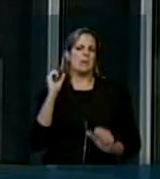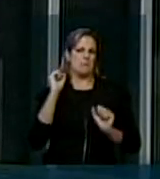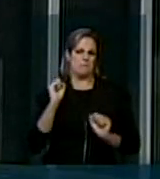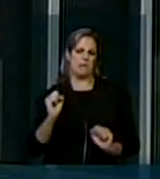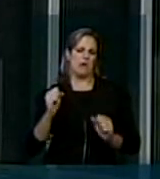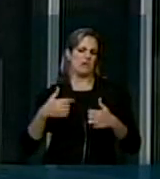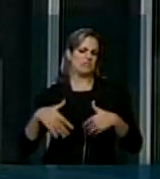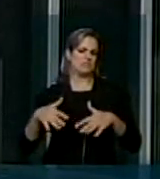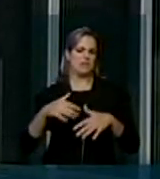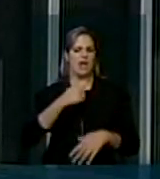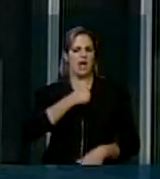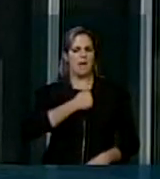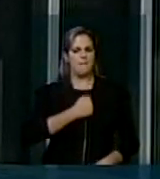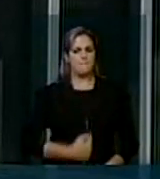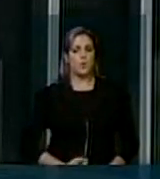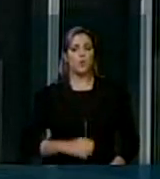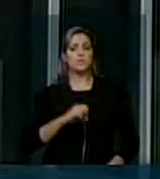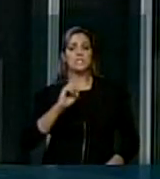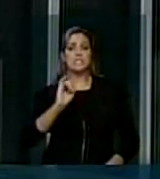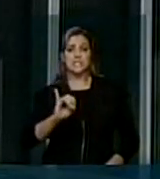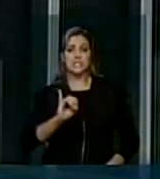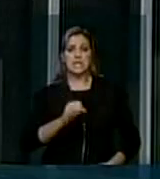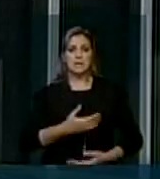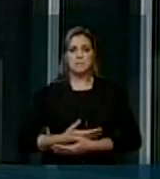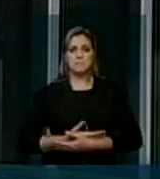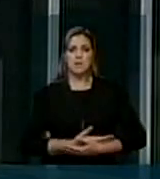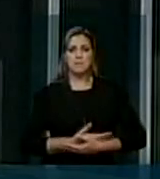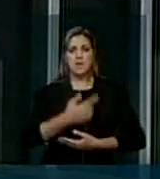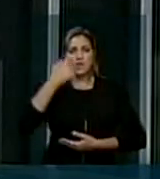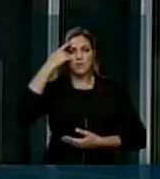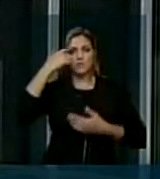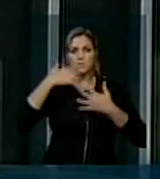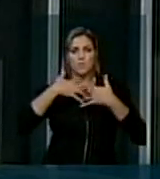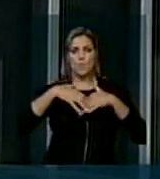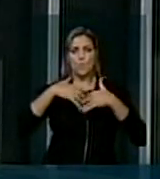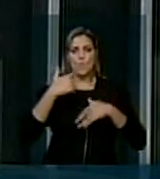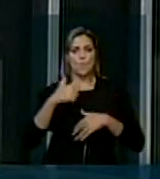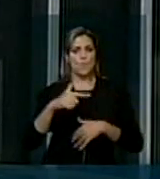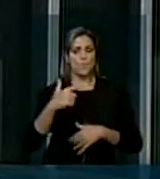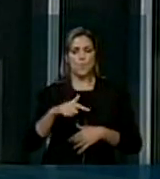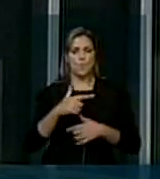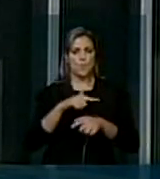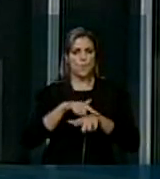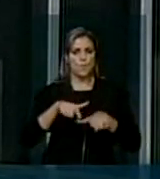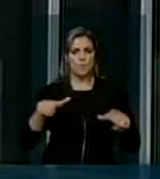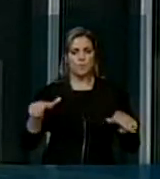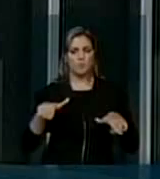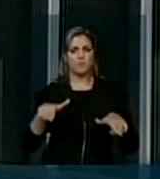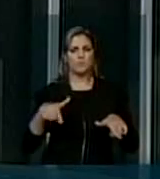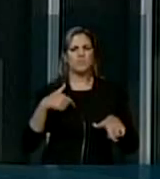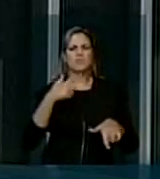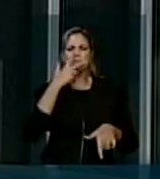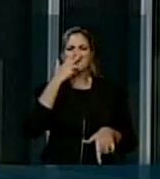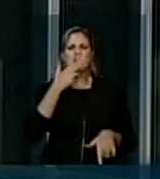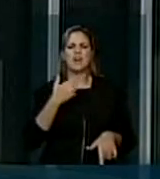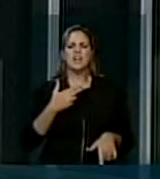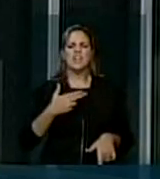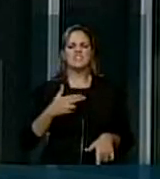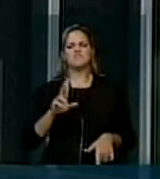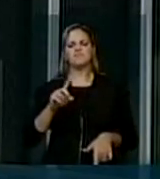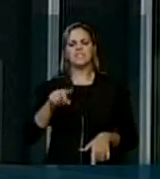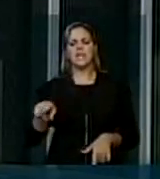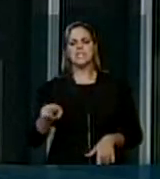aborto dos anencéfalos, nós decidimos eliminar os indesejáveis.